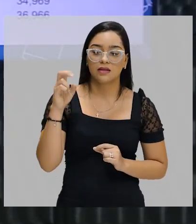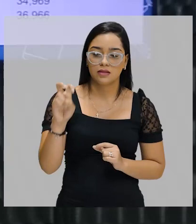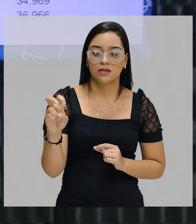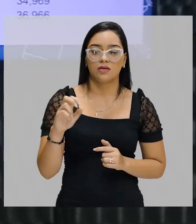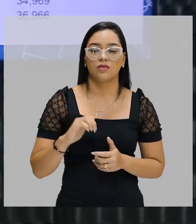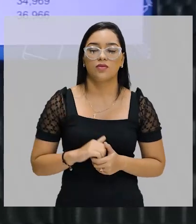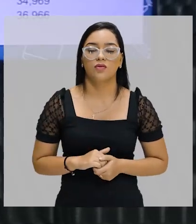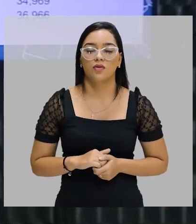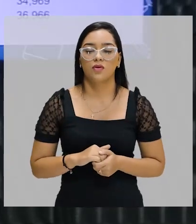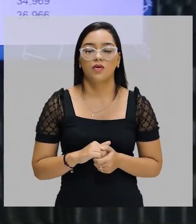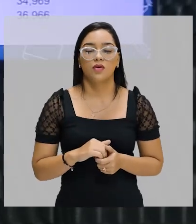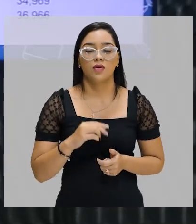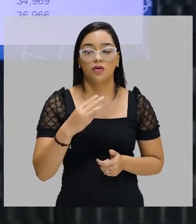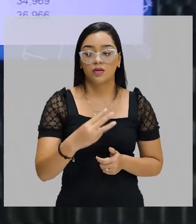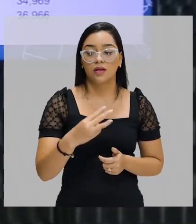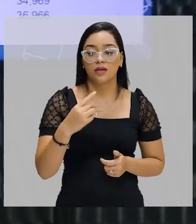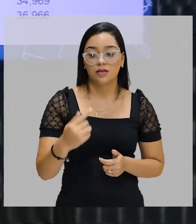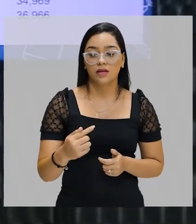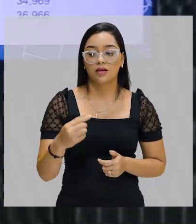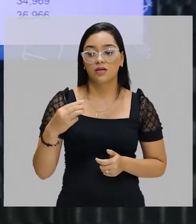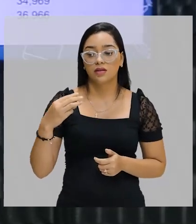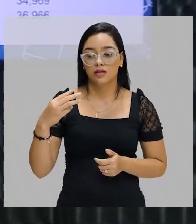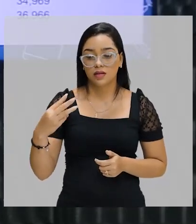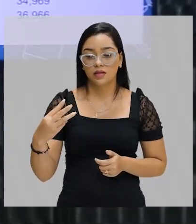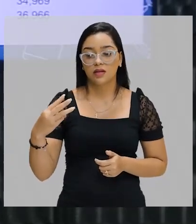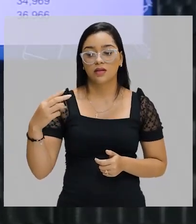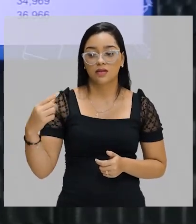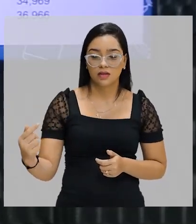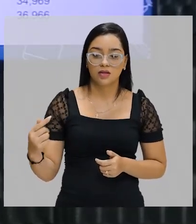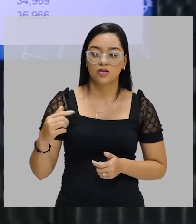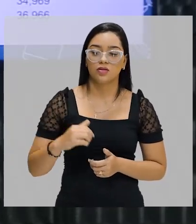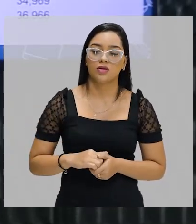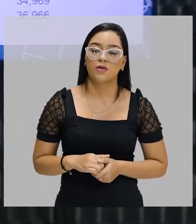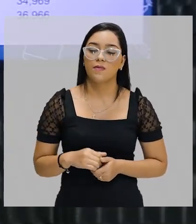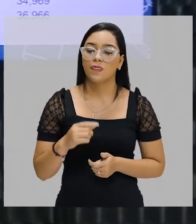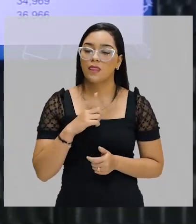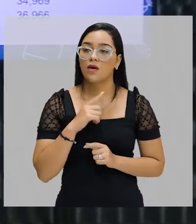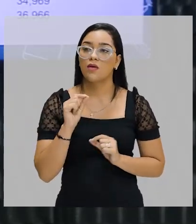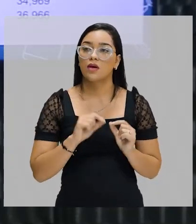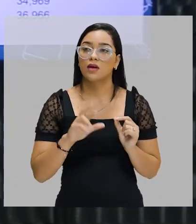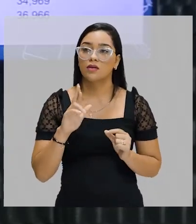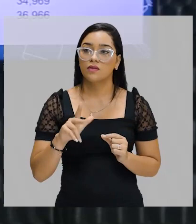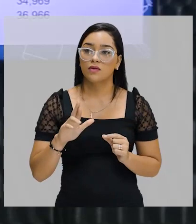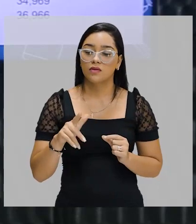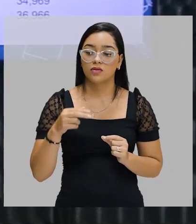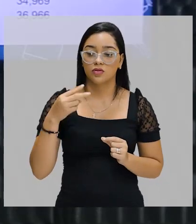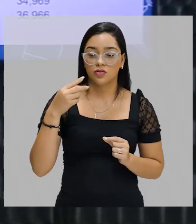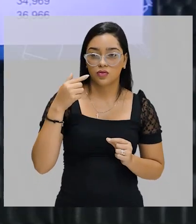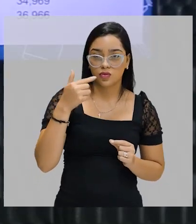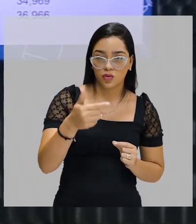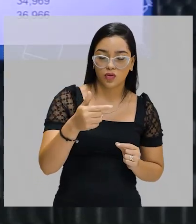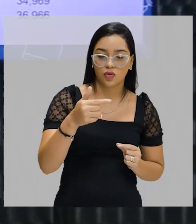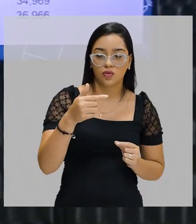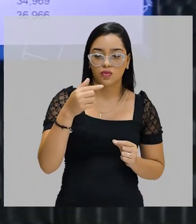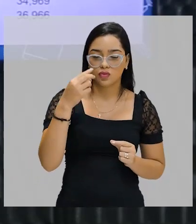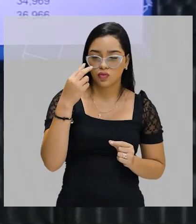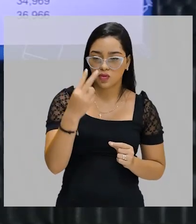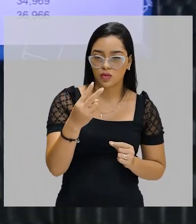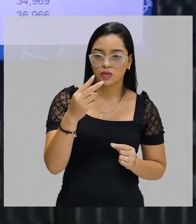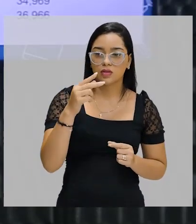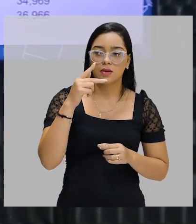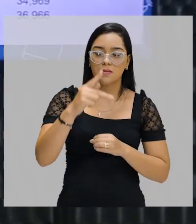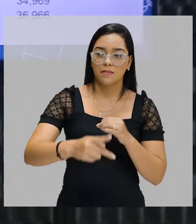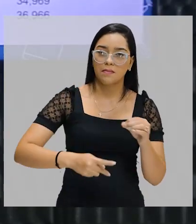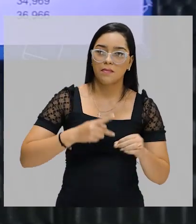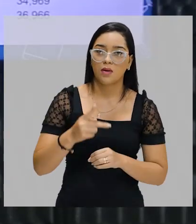35. E o cloro 37, o número de massa é 37. Ou seja, nós temos a diferença de 2 prótons de um para o outro.